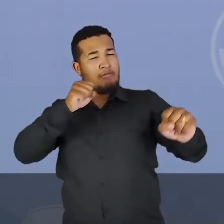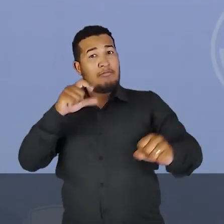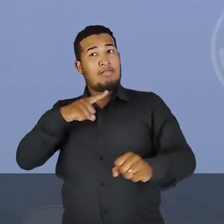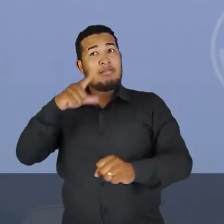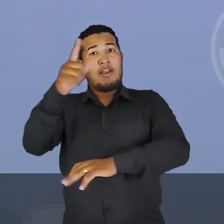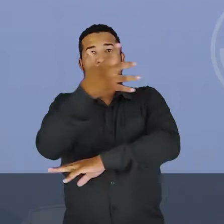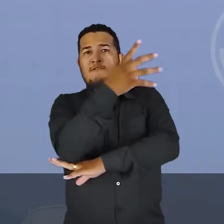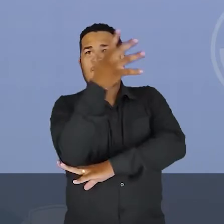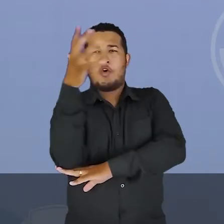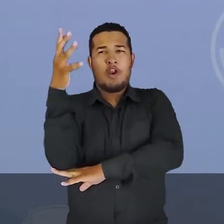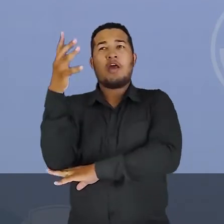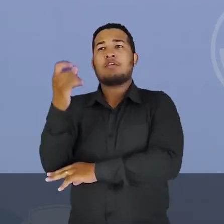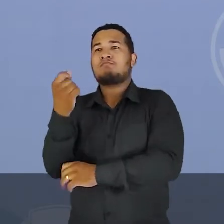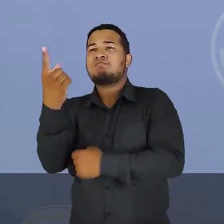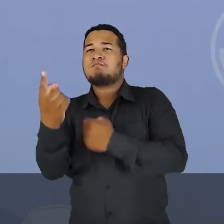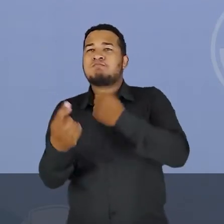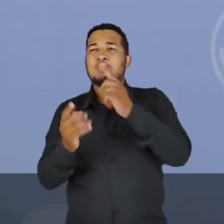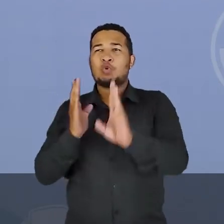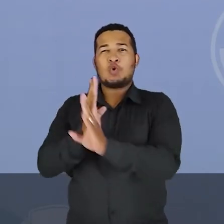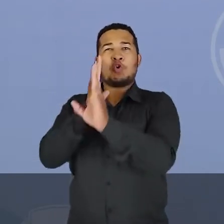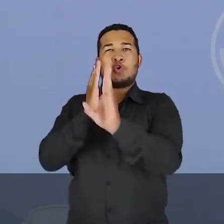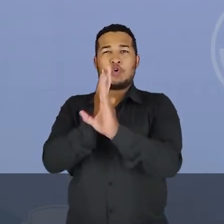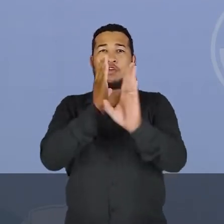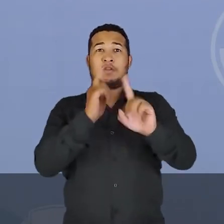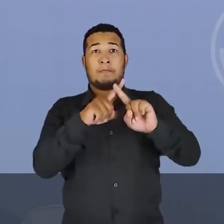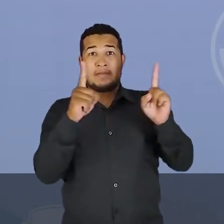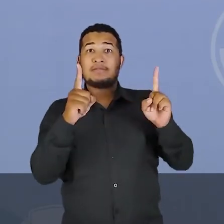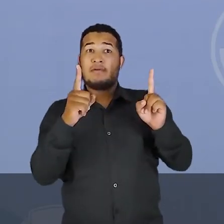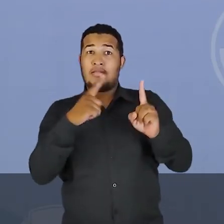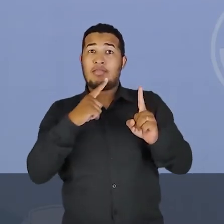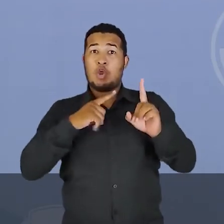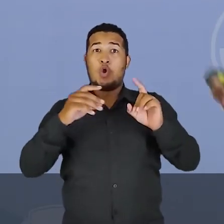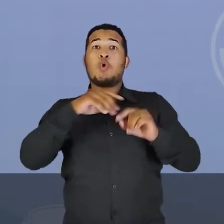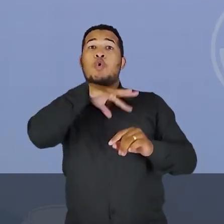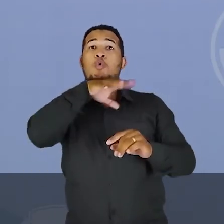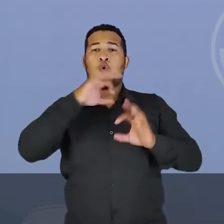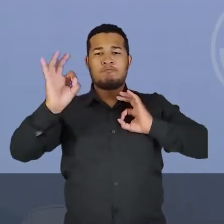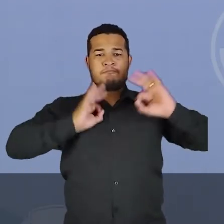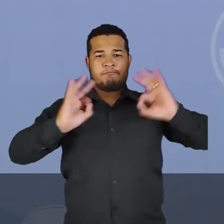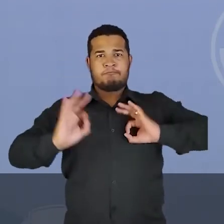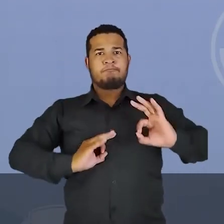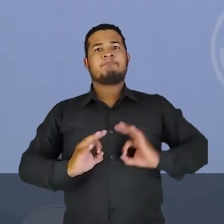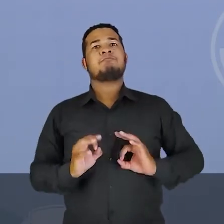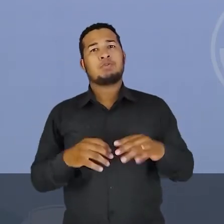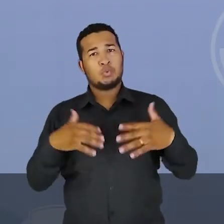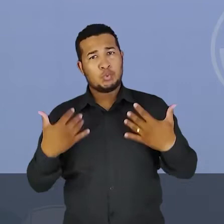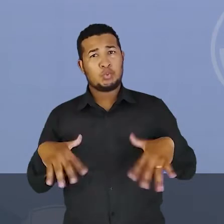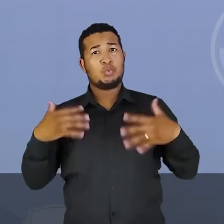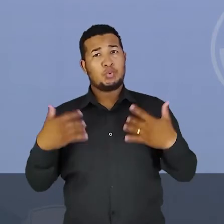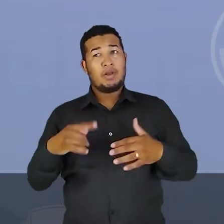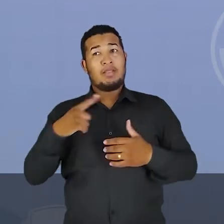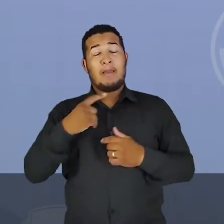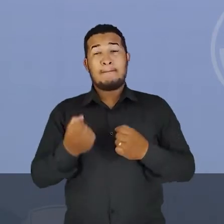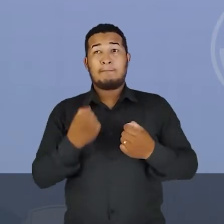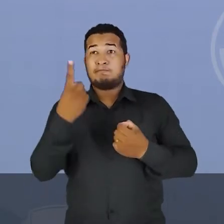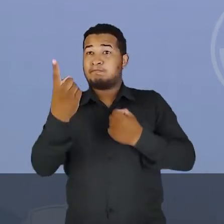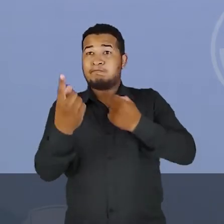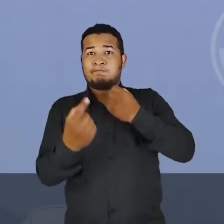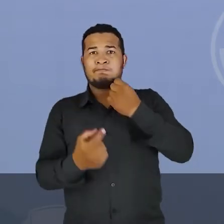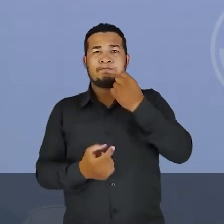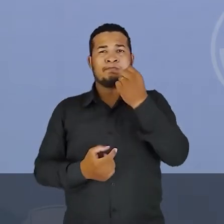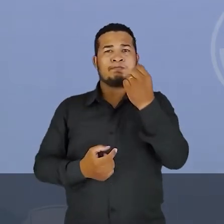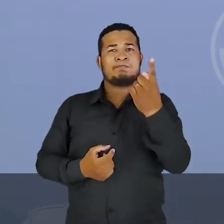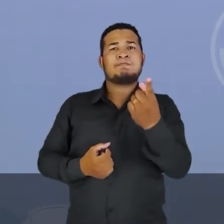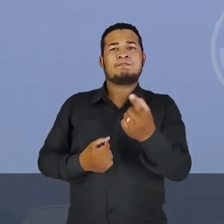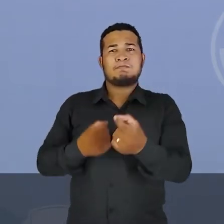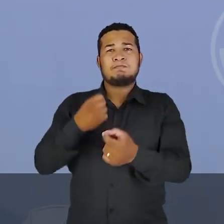floresta amazônica, no cerrado, mas nós temos uma onça aqui, um animal felinos de grande porte, animais extremamente raros, como você viu aqui,